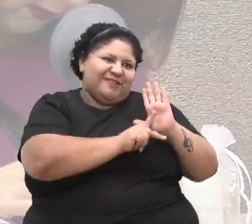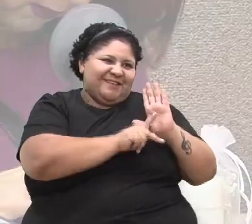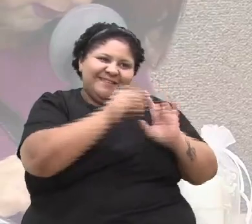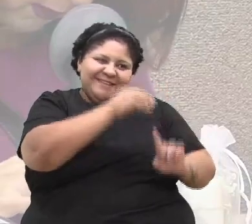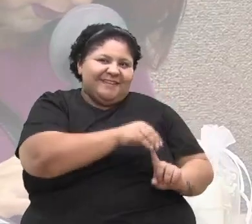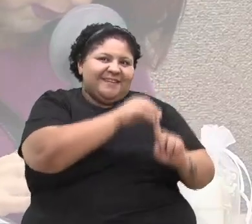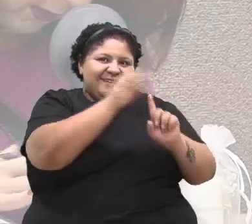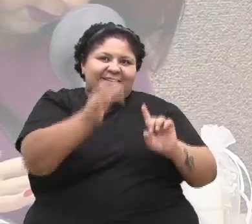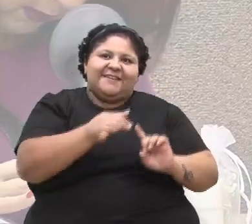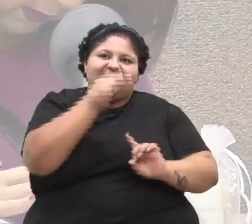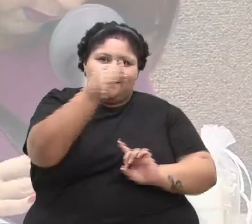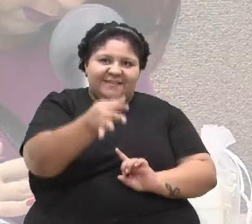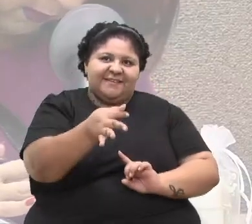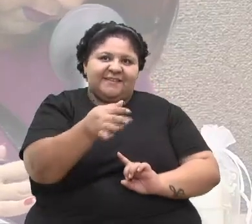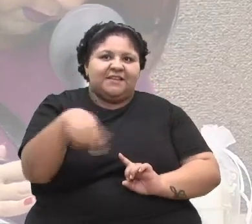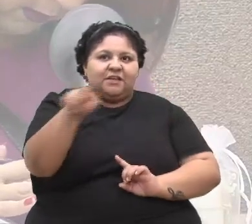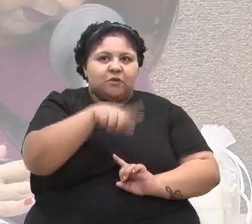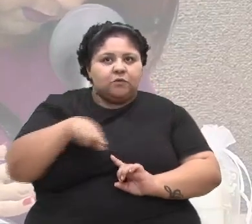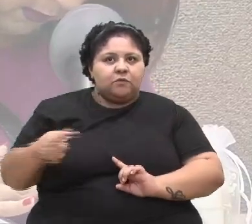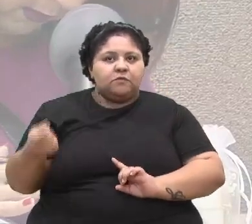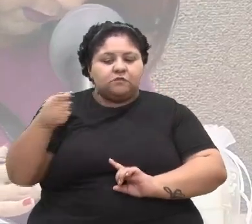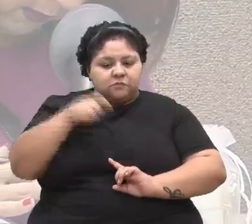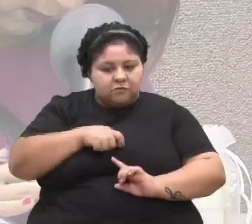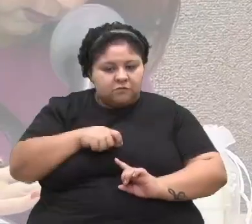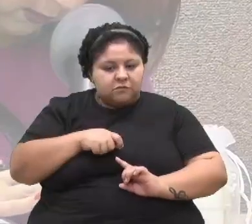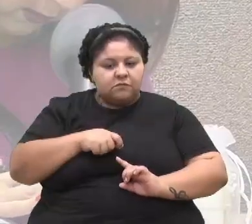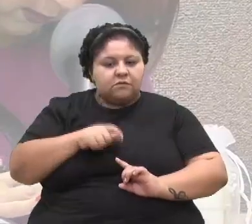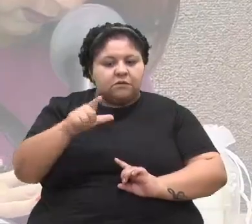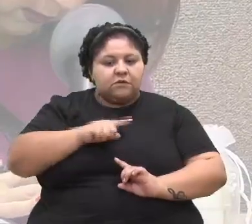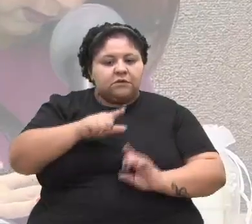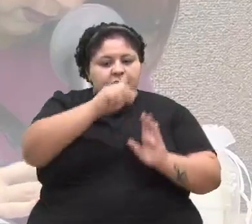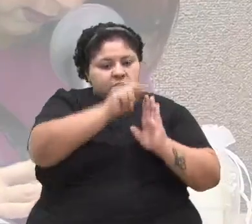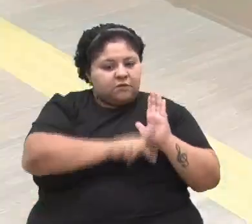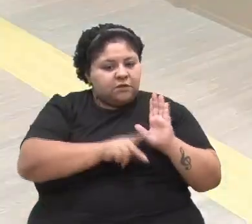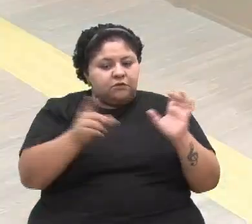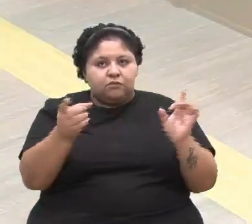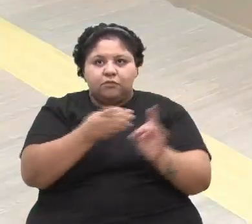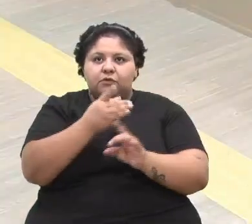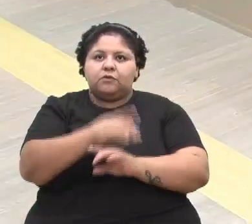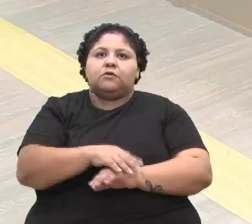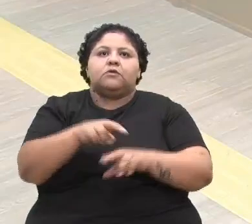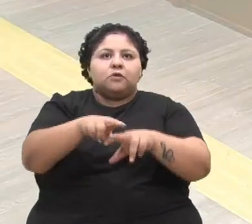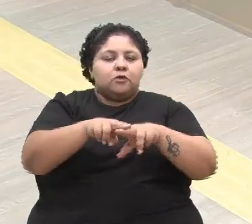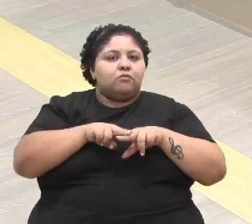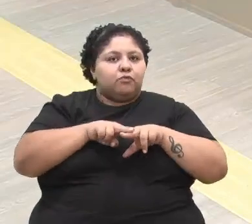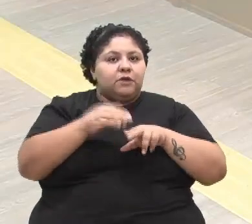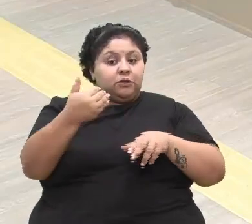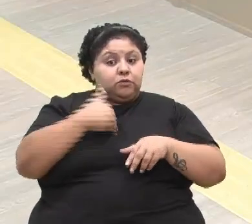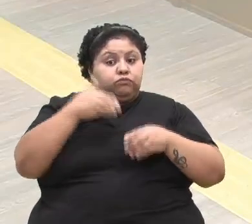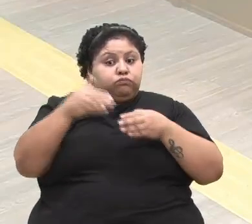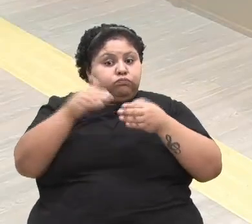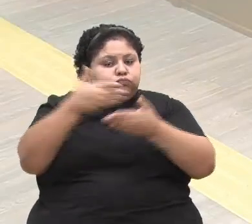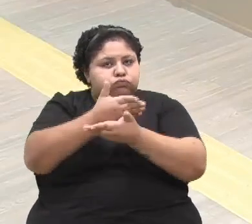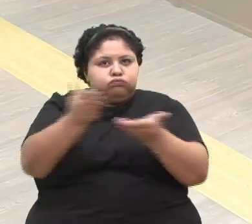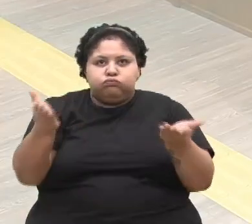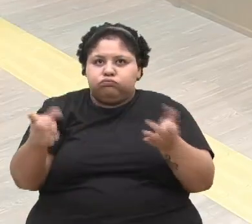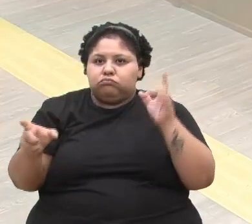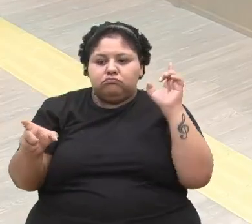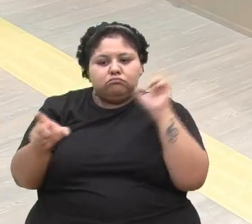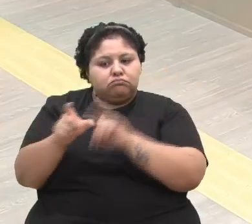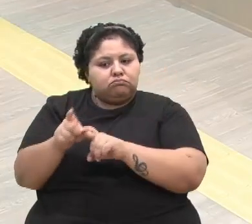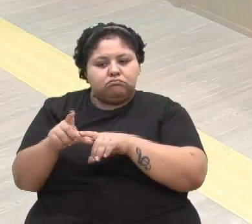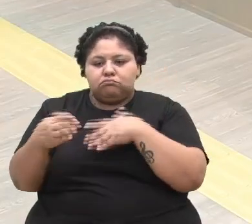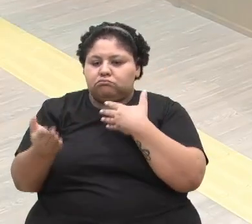do futuro, né, governo. Então, nós precisamos, quanto antes, ter esse projeto nas mãos. Não, por isso que eu me coloquei à disposição que,